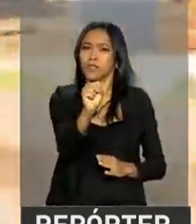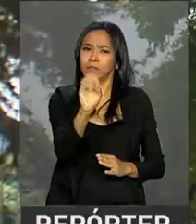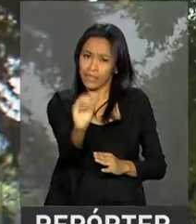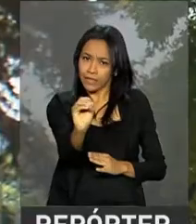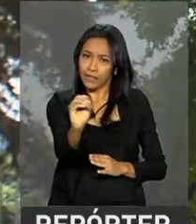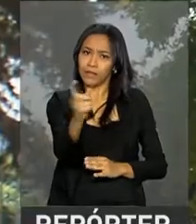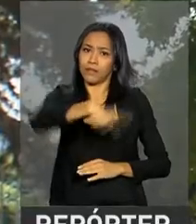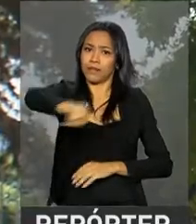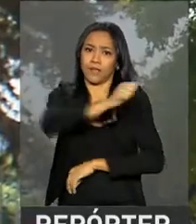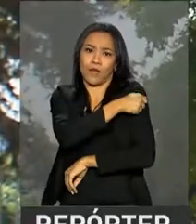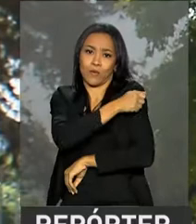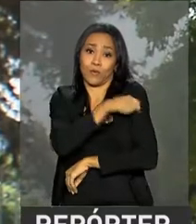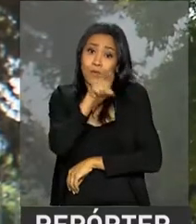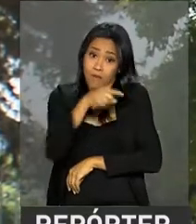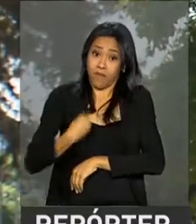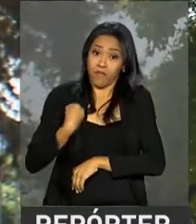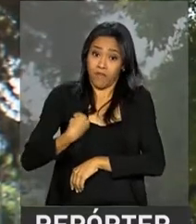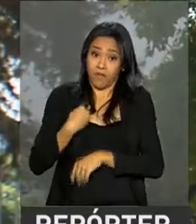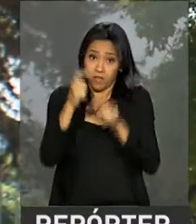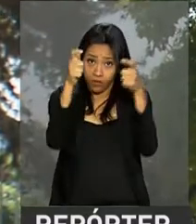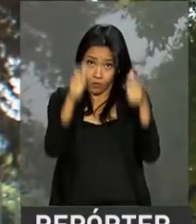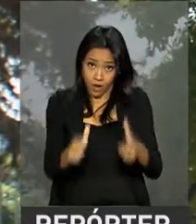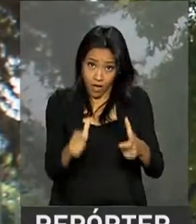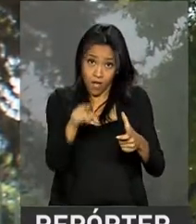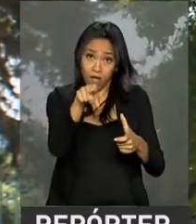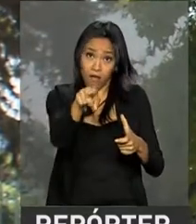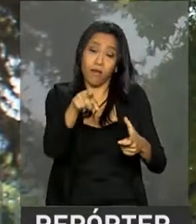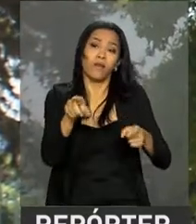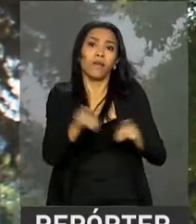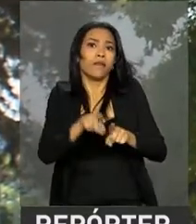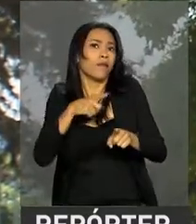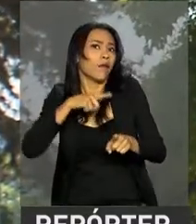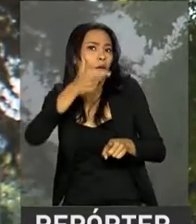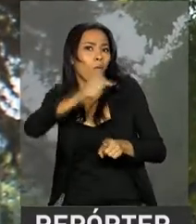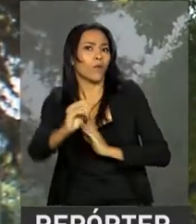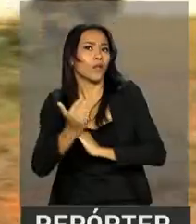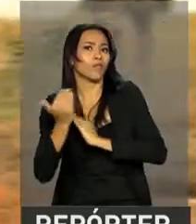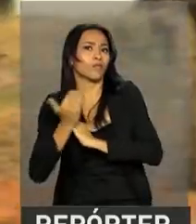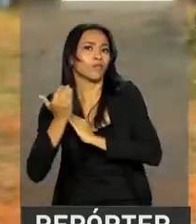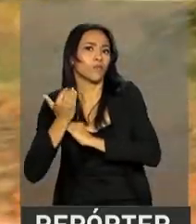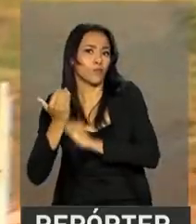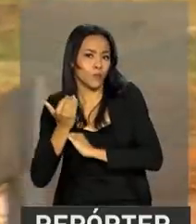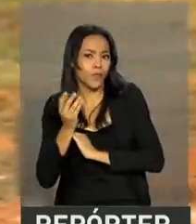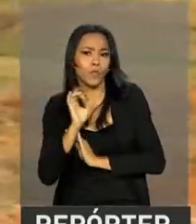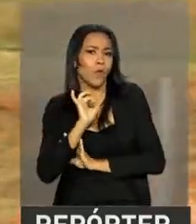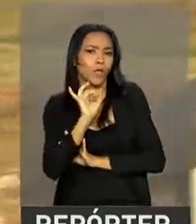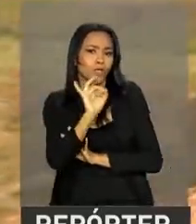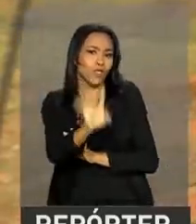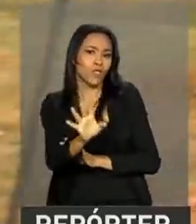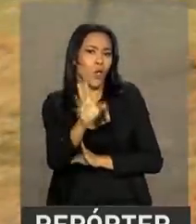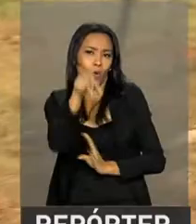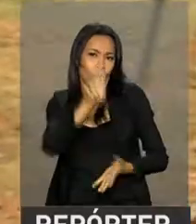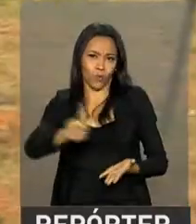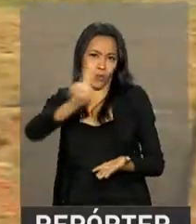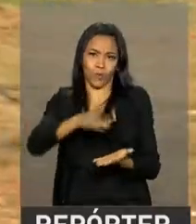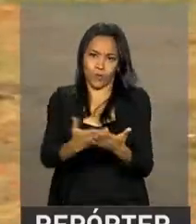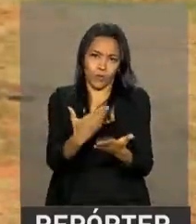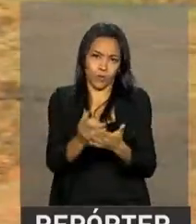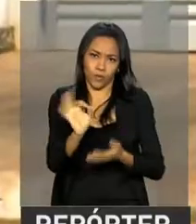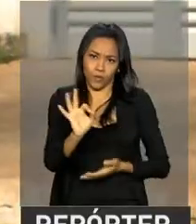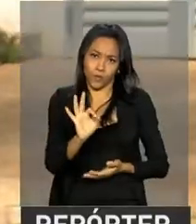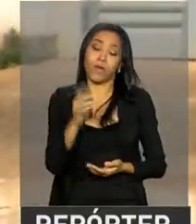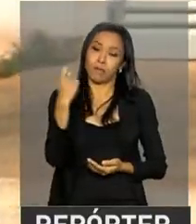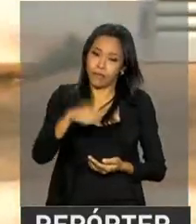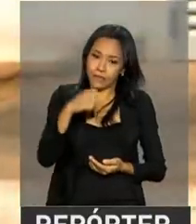mas pra viver neste endereço e também ter outros benefícios não basta ser universitário precisa